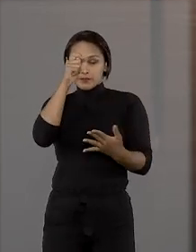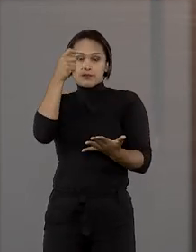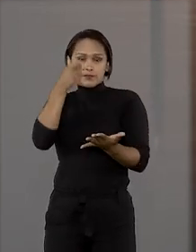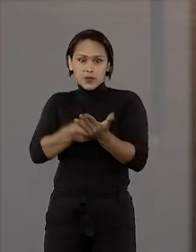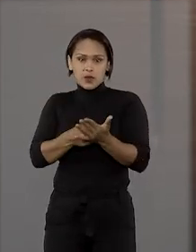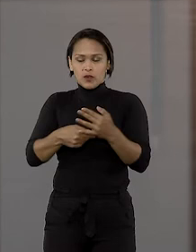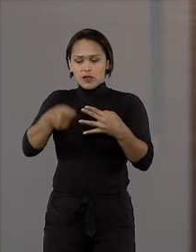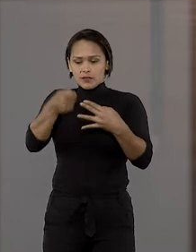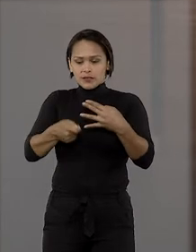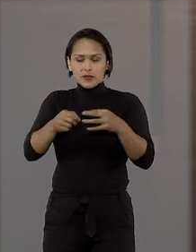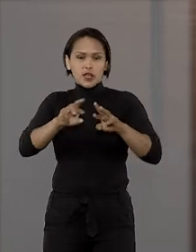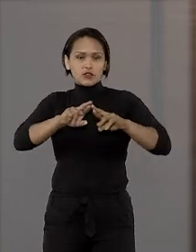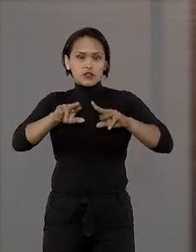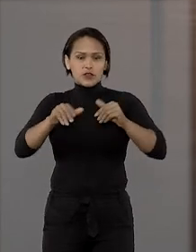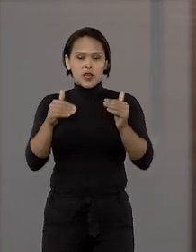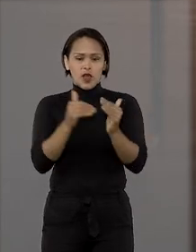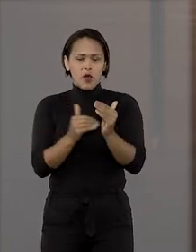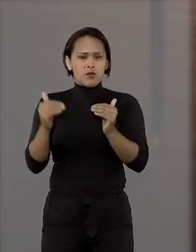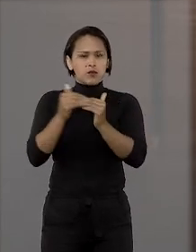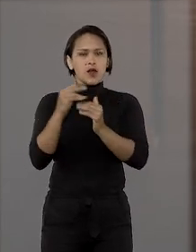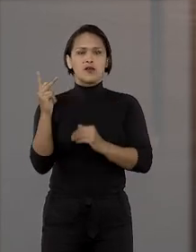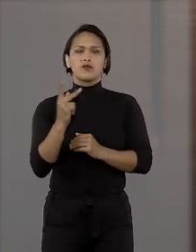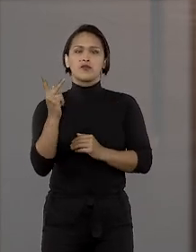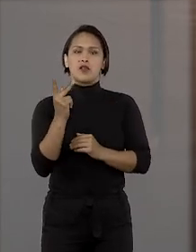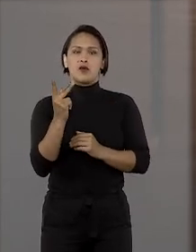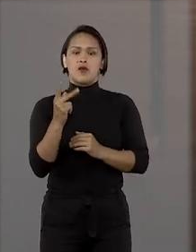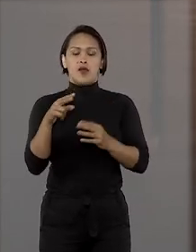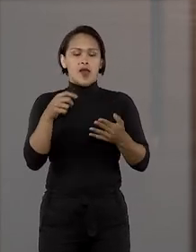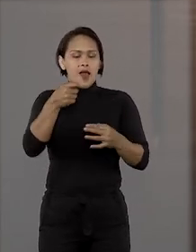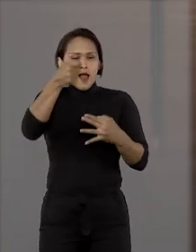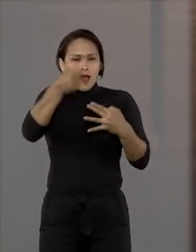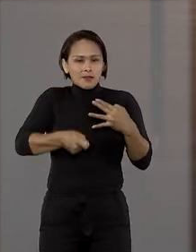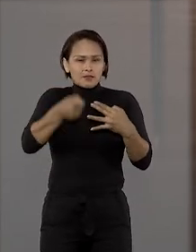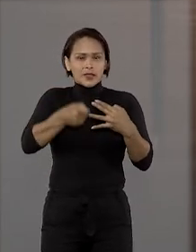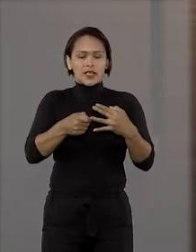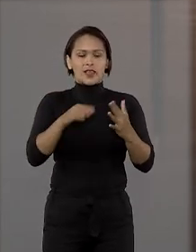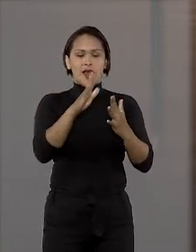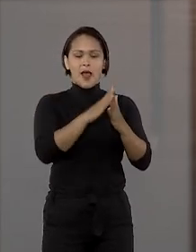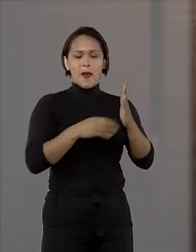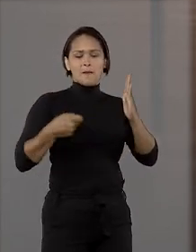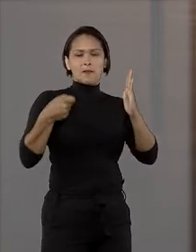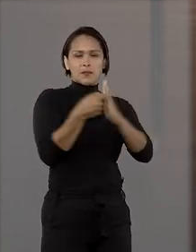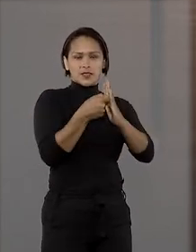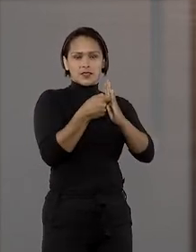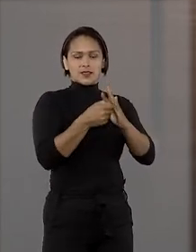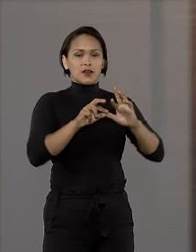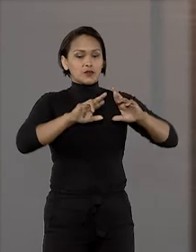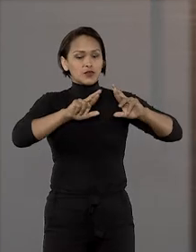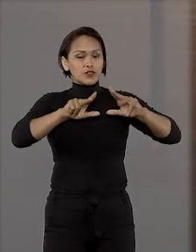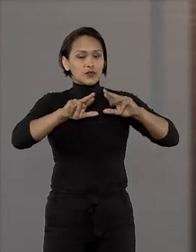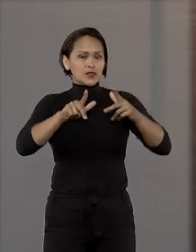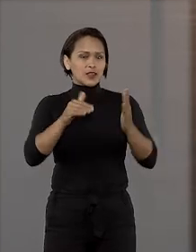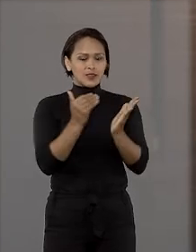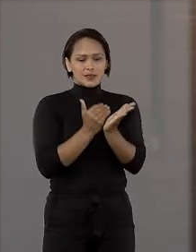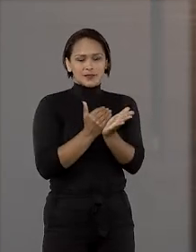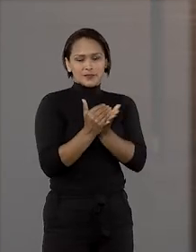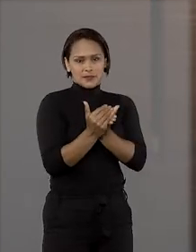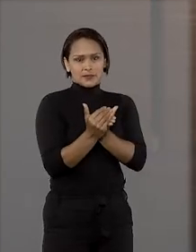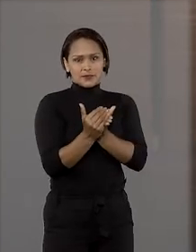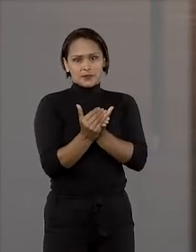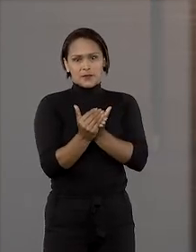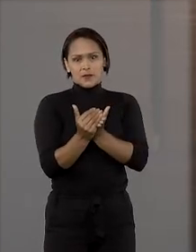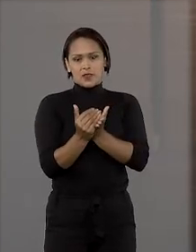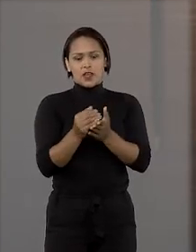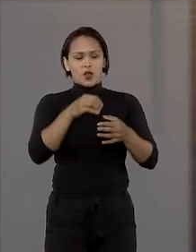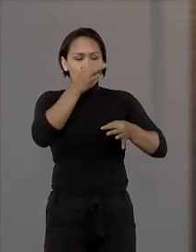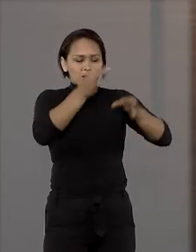diverso do que lhe foi demandado, sob pena da sentença ser extra petita, ou seja, quando o juiz toma uma decisão fora do